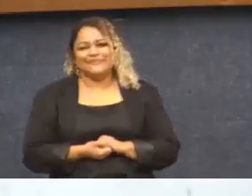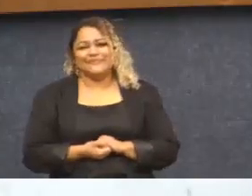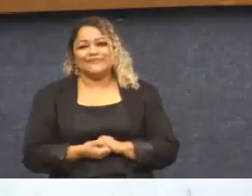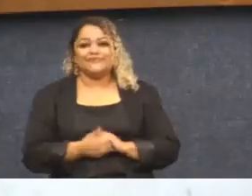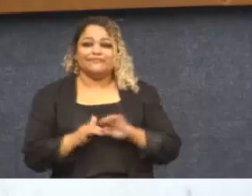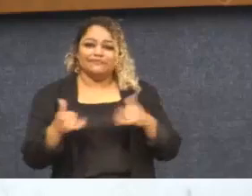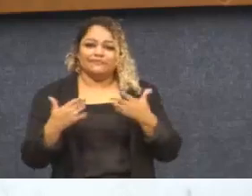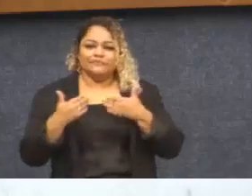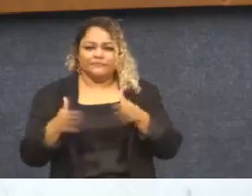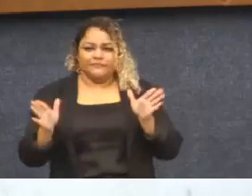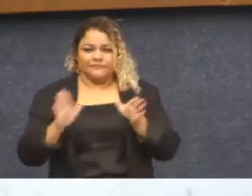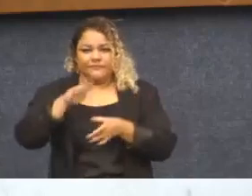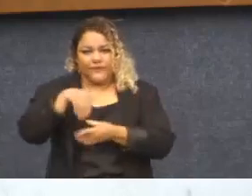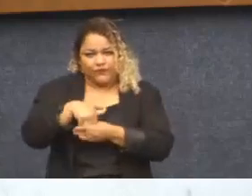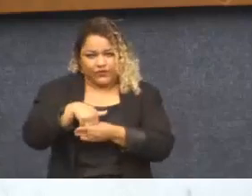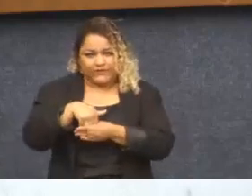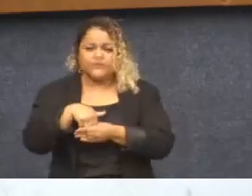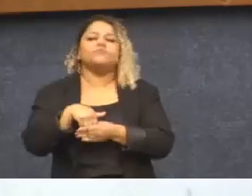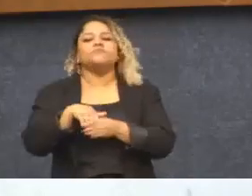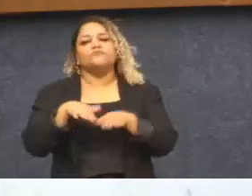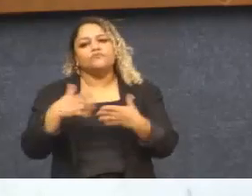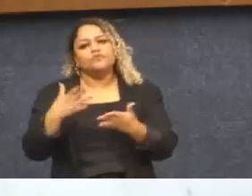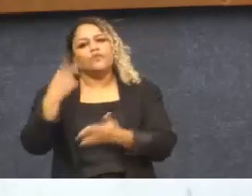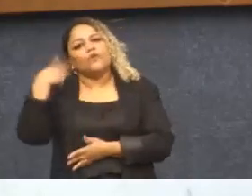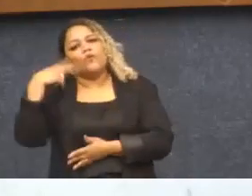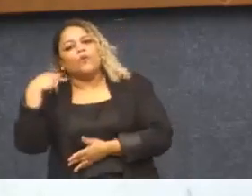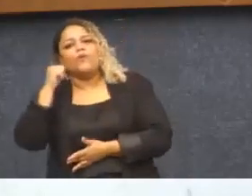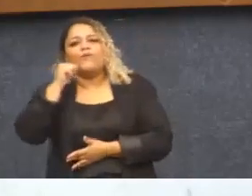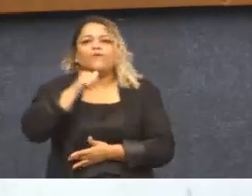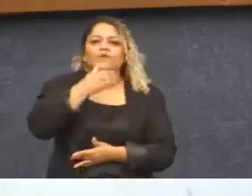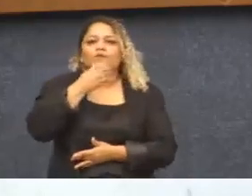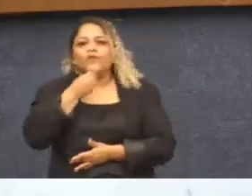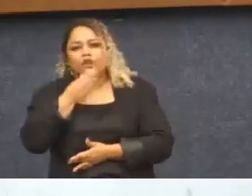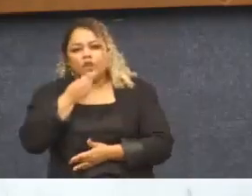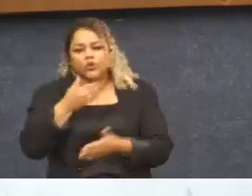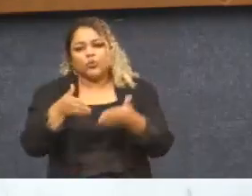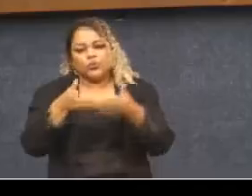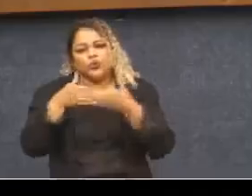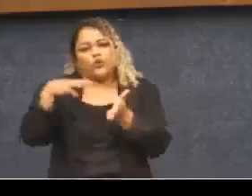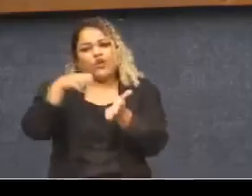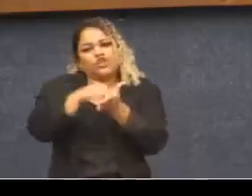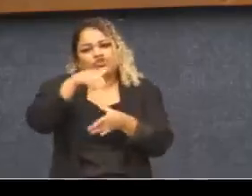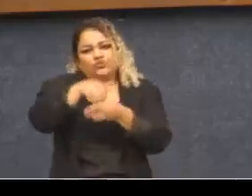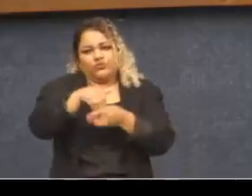Em votação, senhoras vereadoras, senhores vereadores, estamos no processo de votação. Registre o voto.